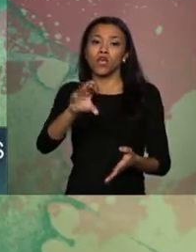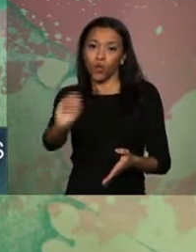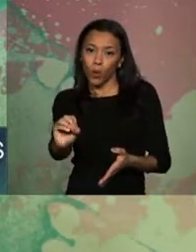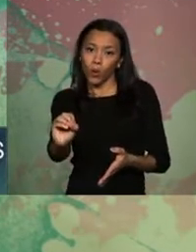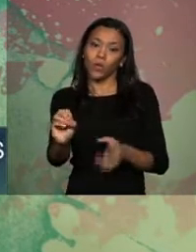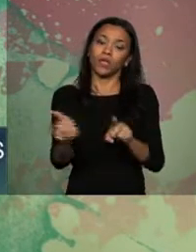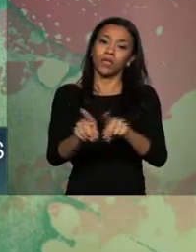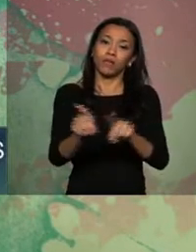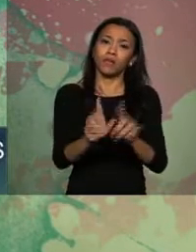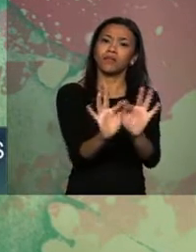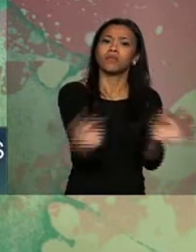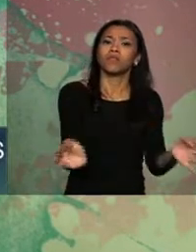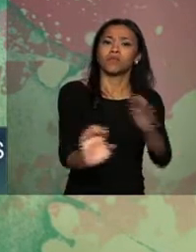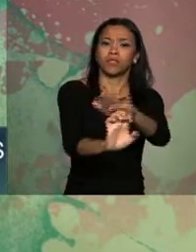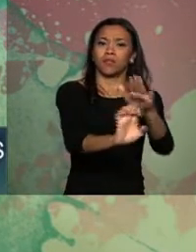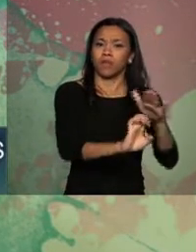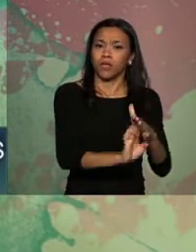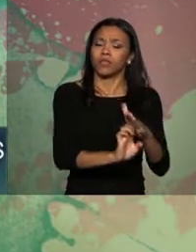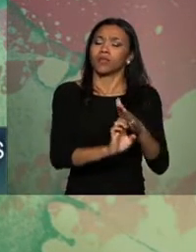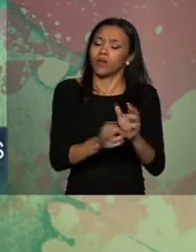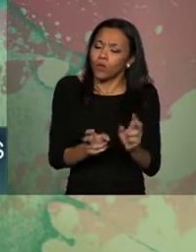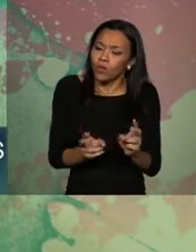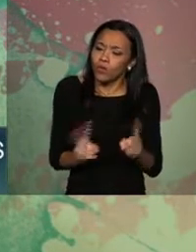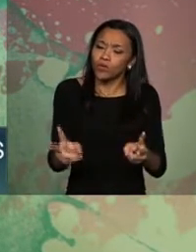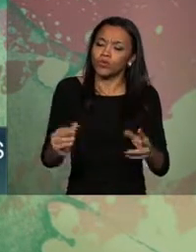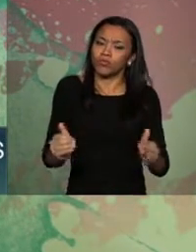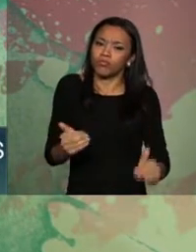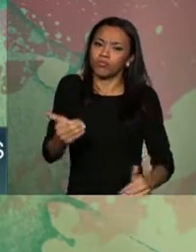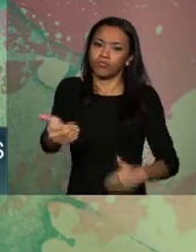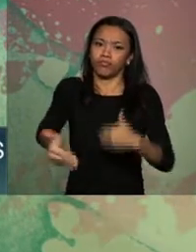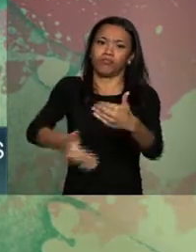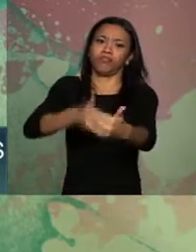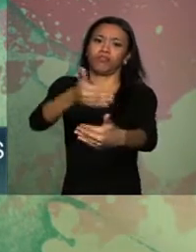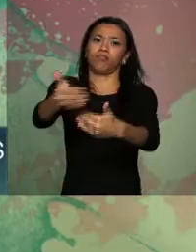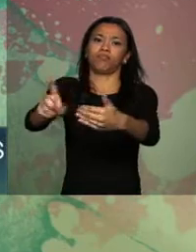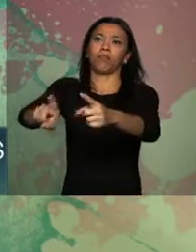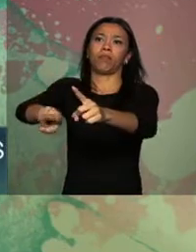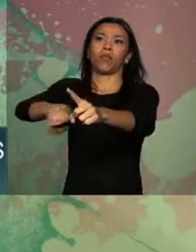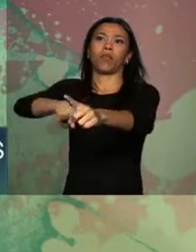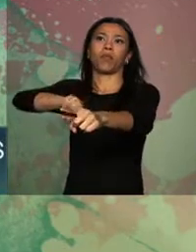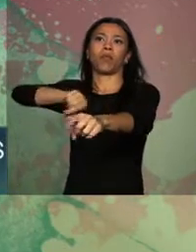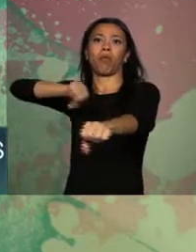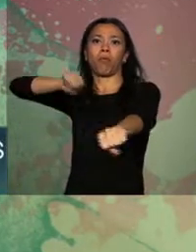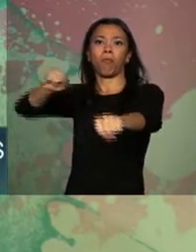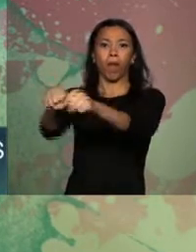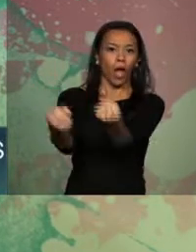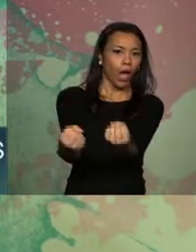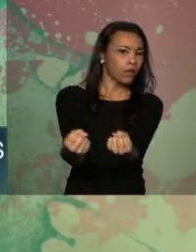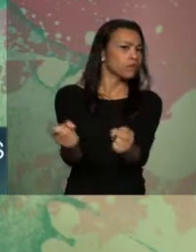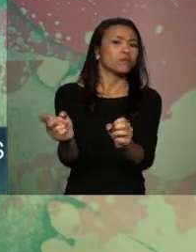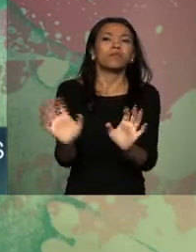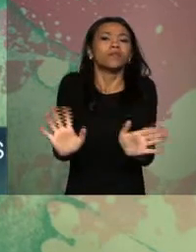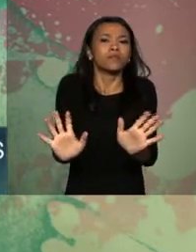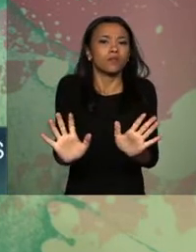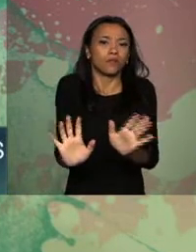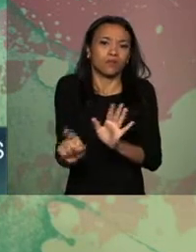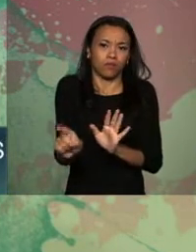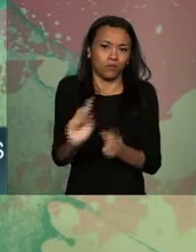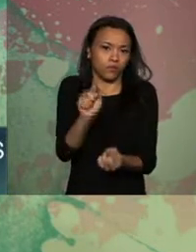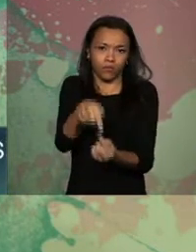uma rampa e não através de um precipício tributário. Eu